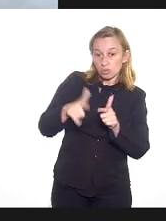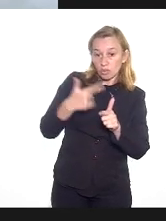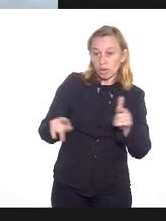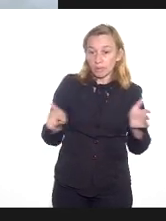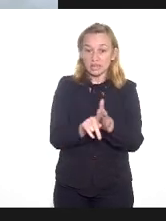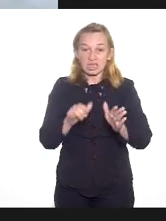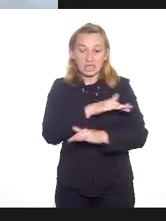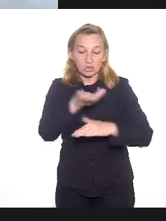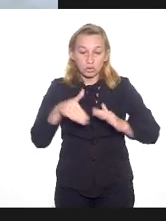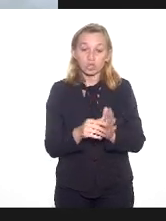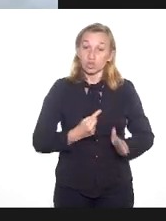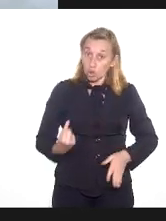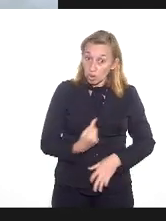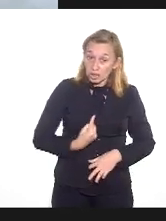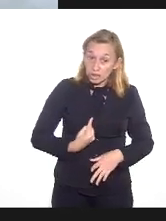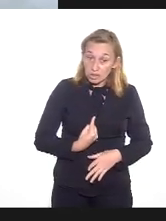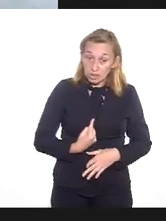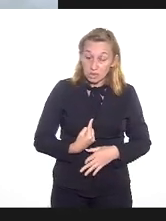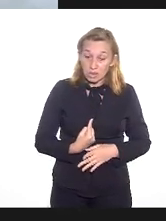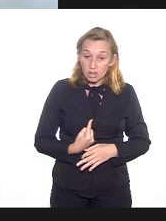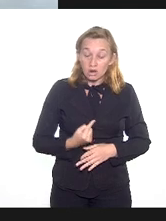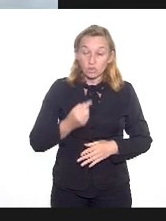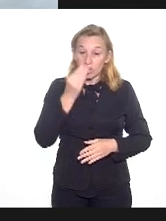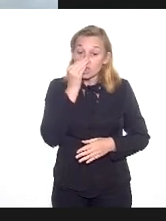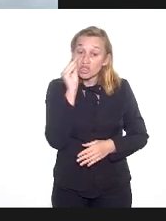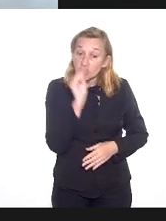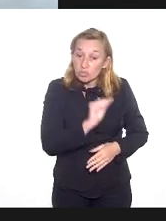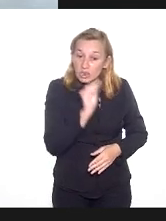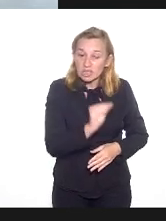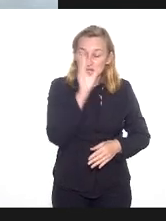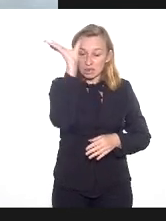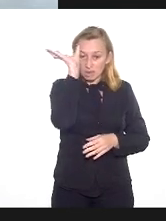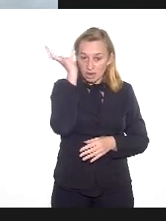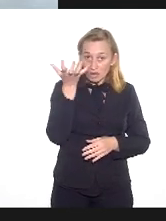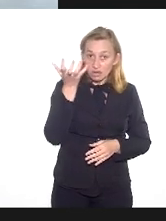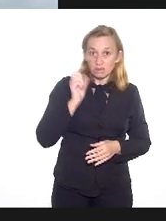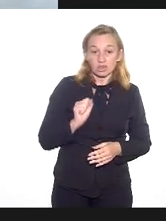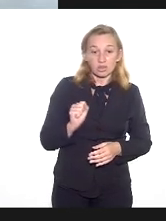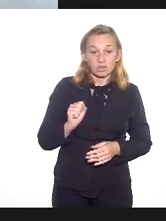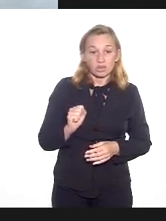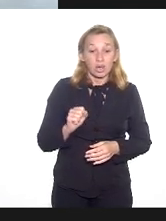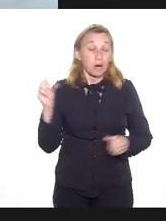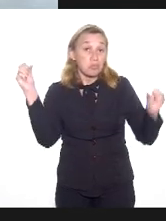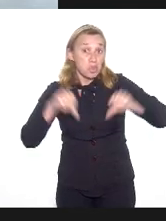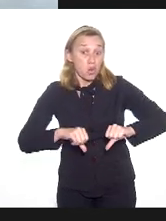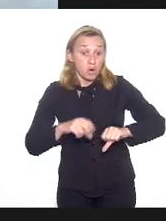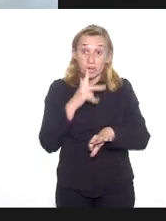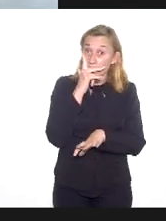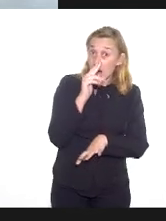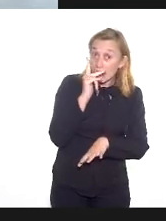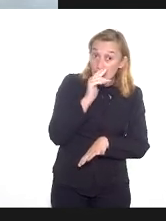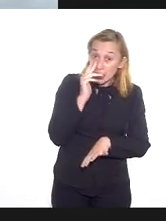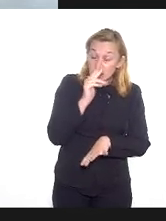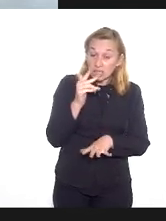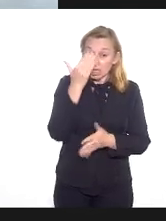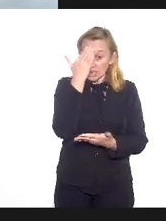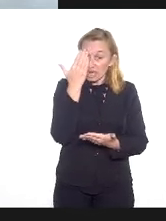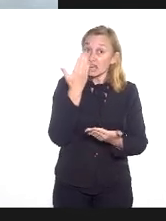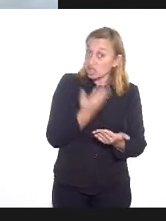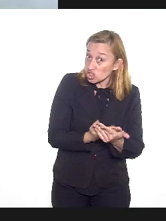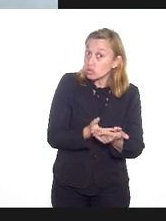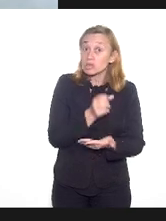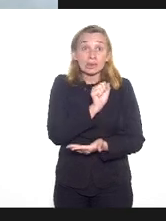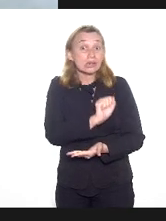todos, são nossos. Não é negando uma solução, a da securitização, por pior que ela pareça e que acredito que